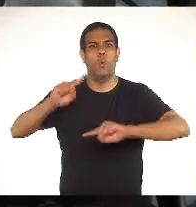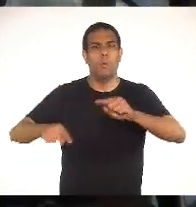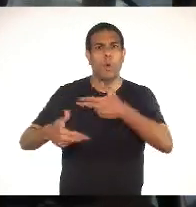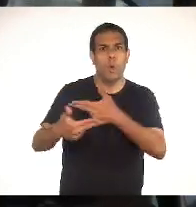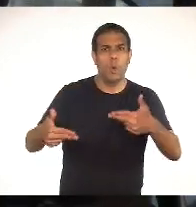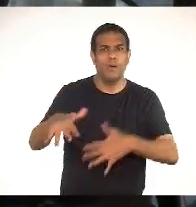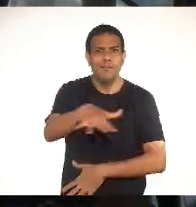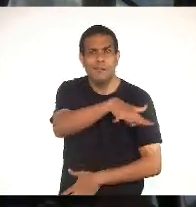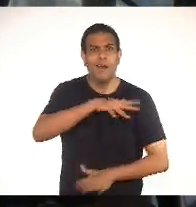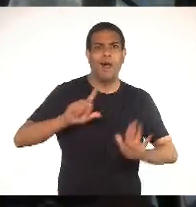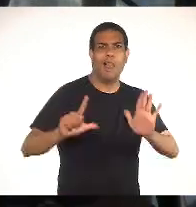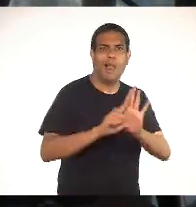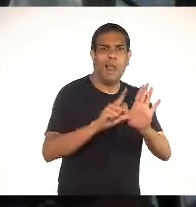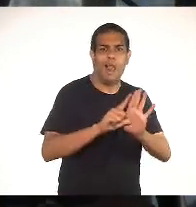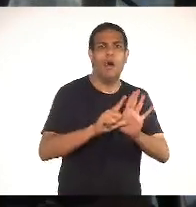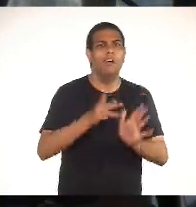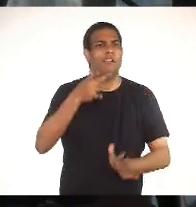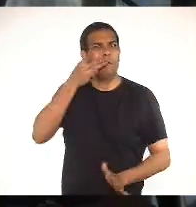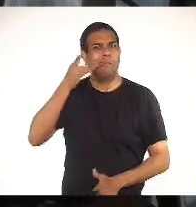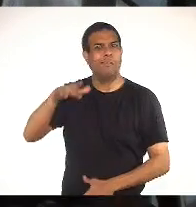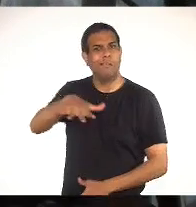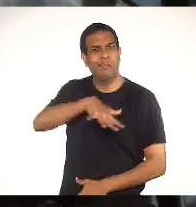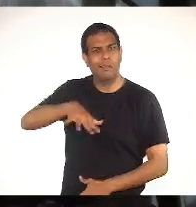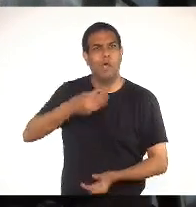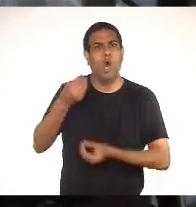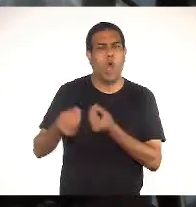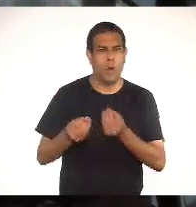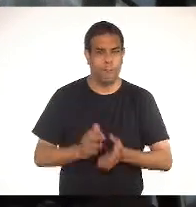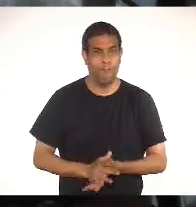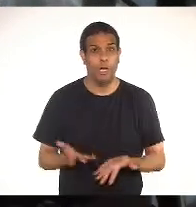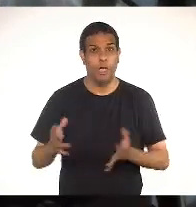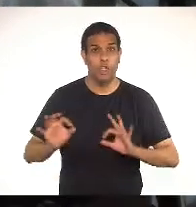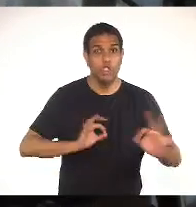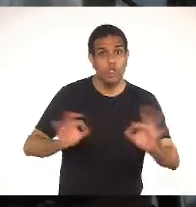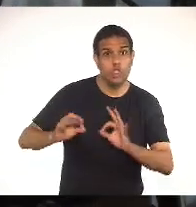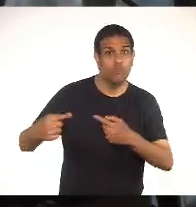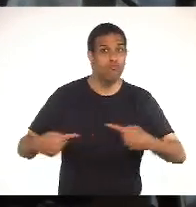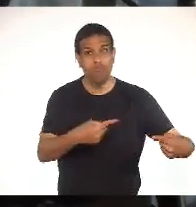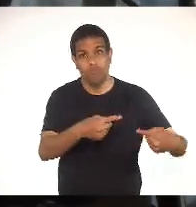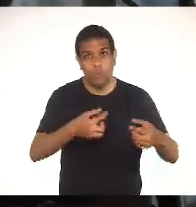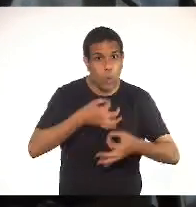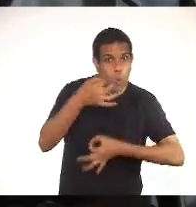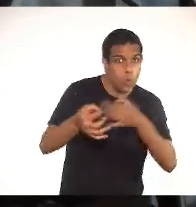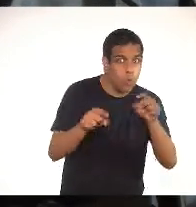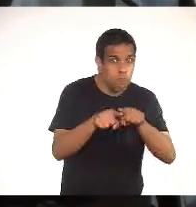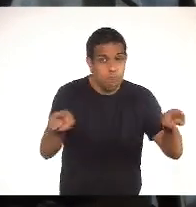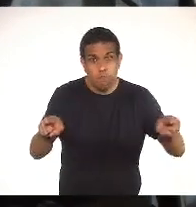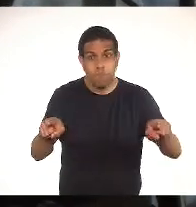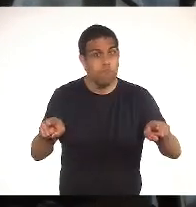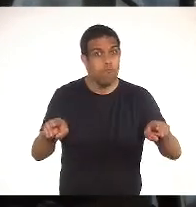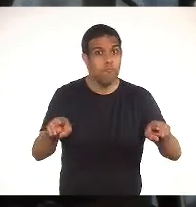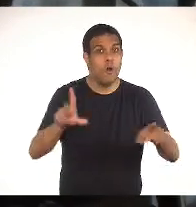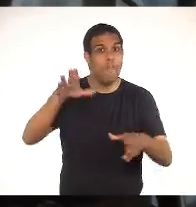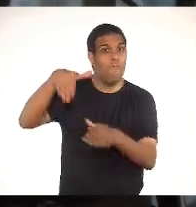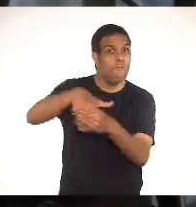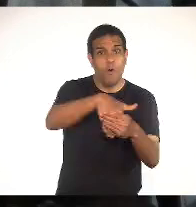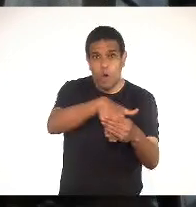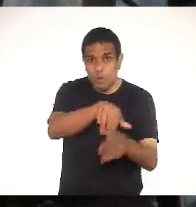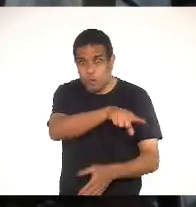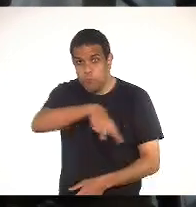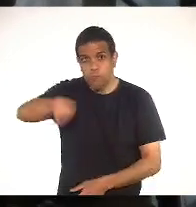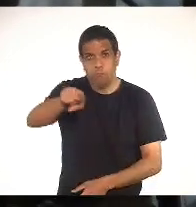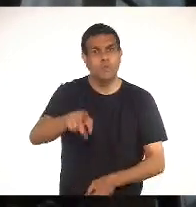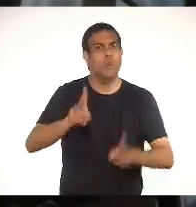nas lojas físicas dos fornecedores. Em discussão, não havendo quem queira discutir, encerra a discussão, em votação, senhores que